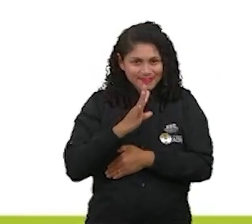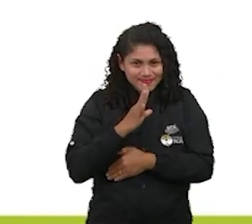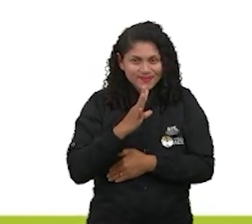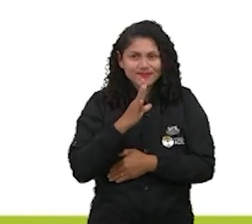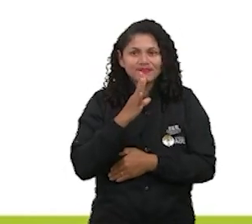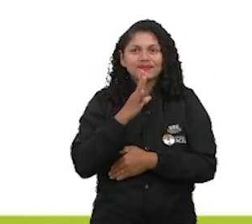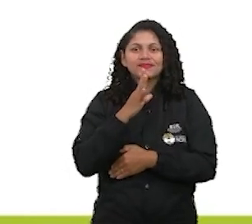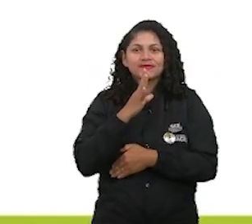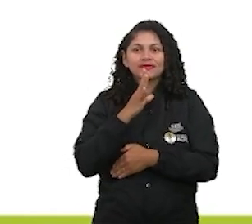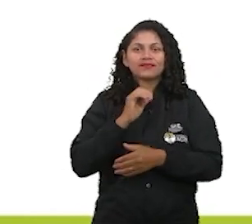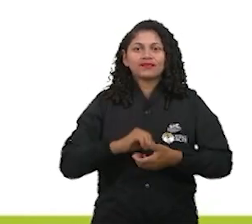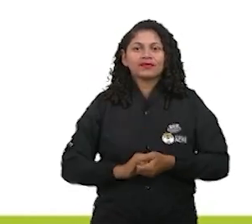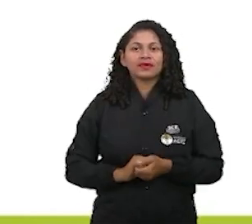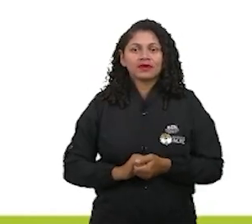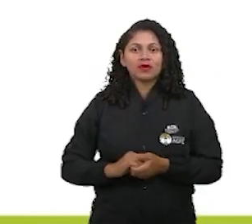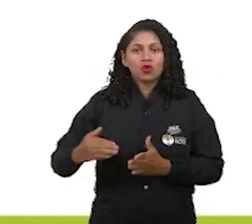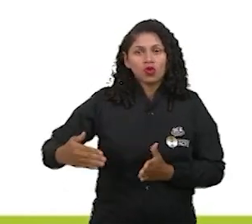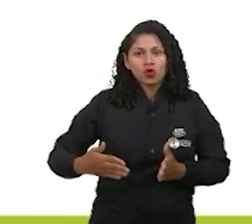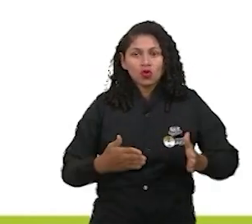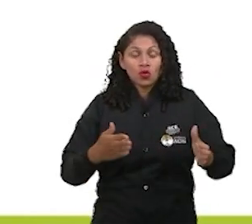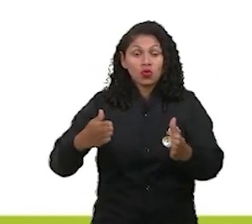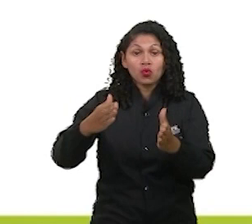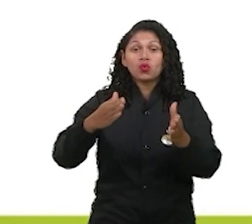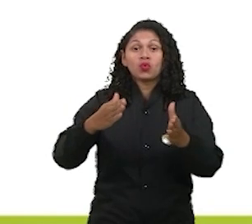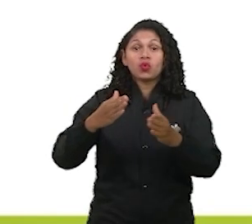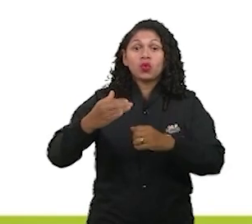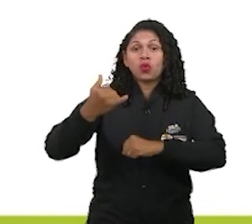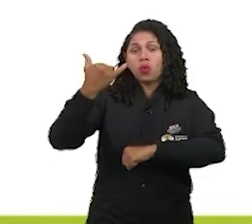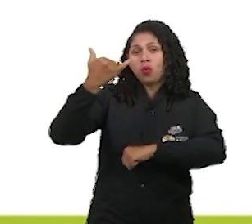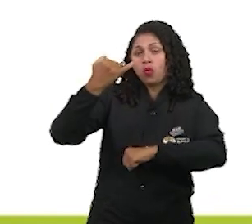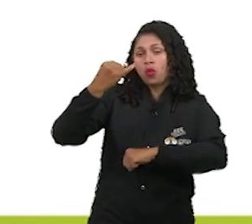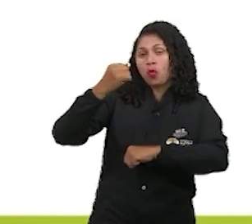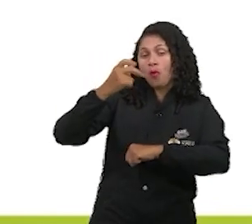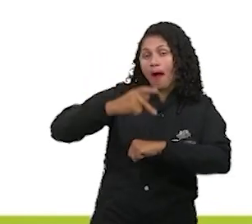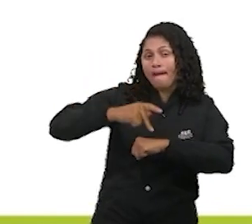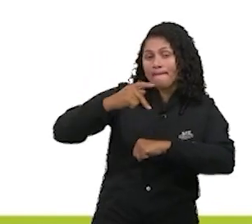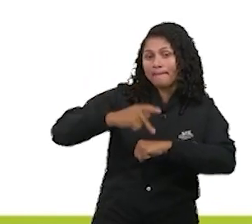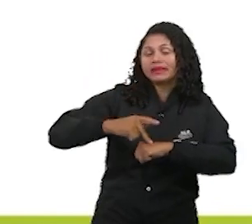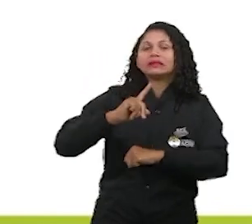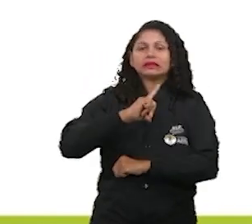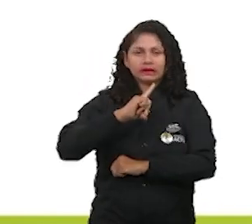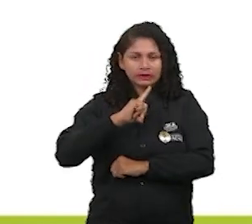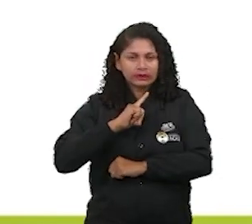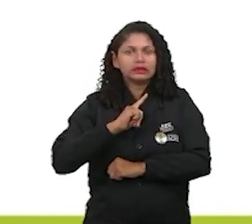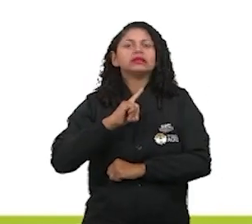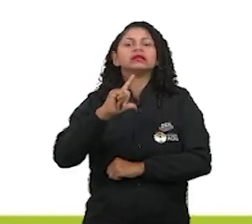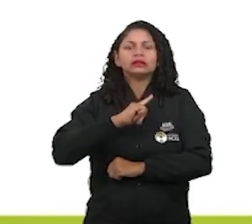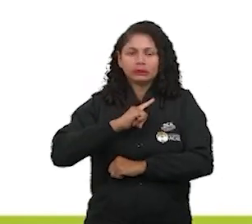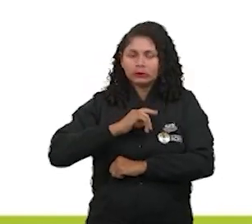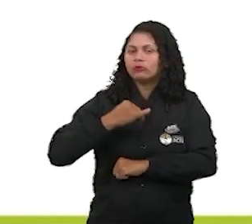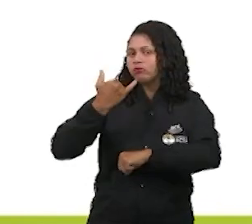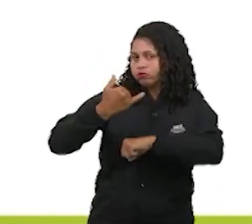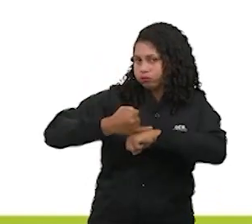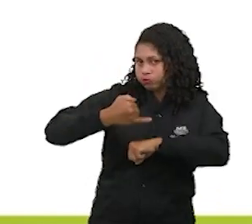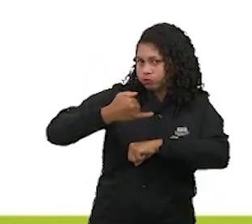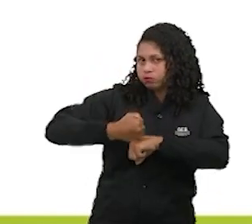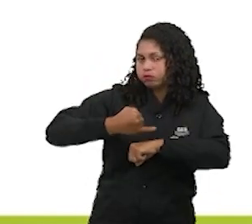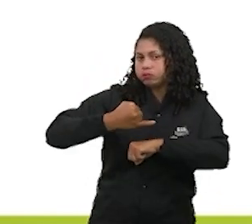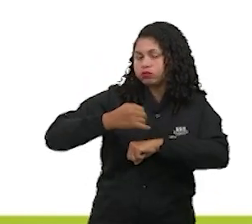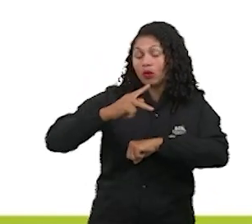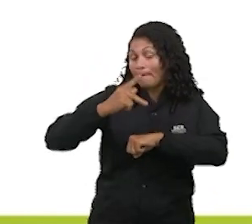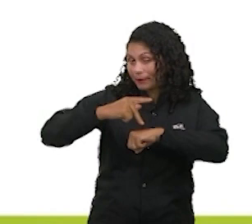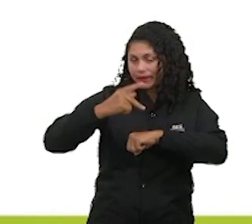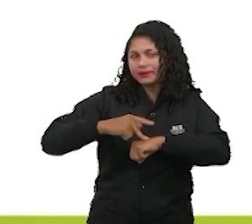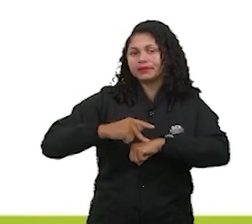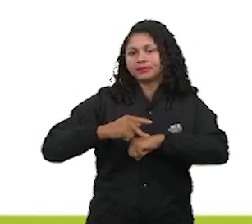do caminho tinha uma pedra. Tinha uma pedra no meio do caminho. Tinha uma